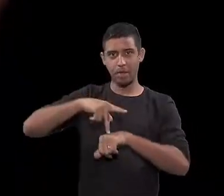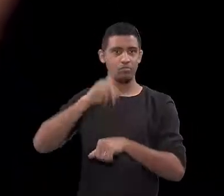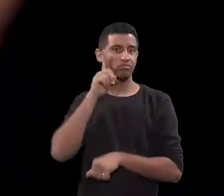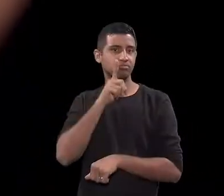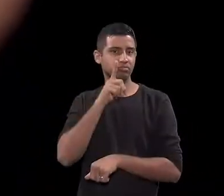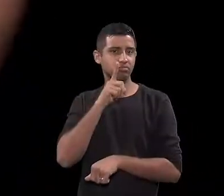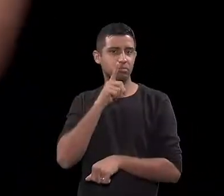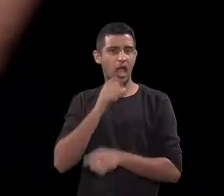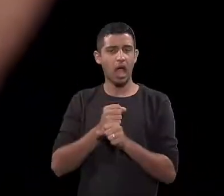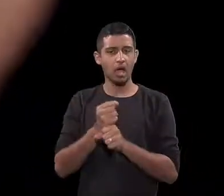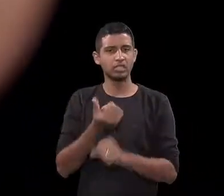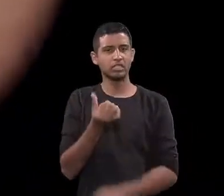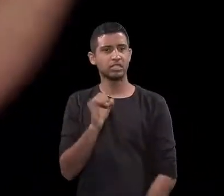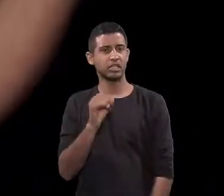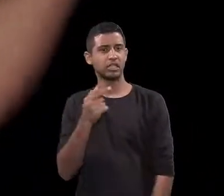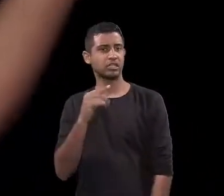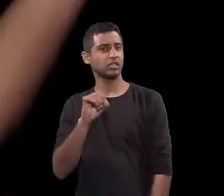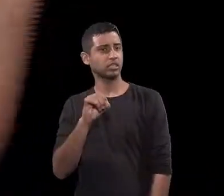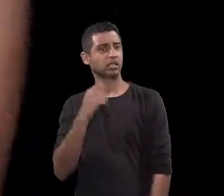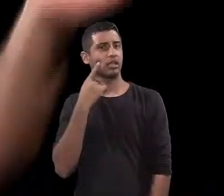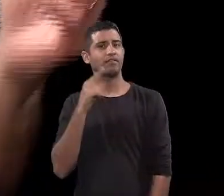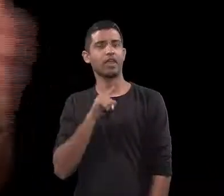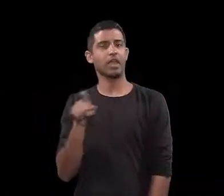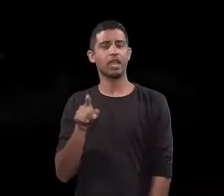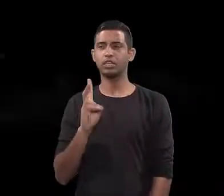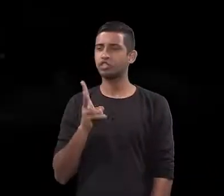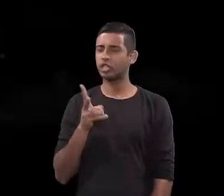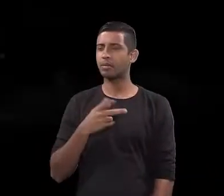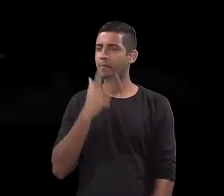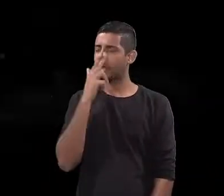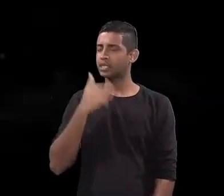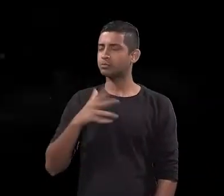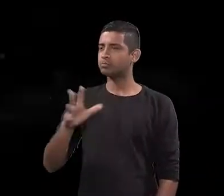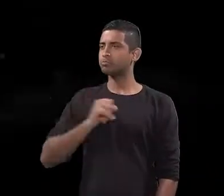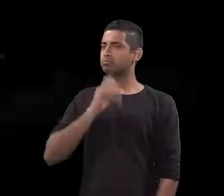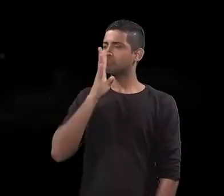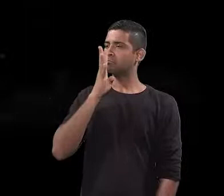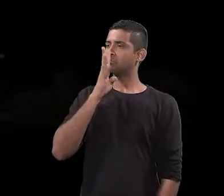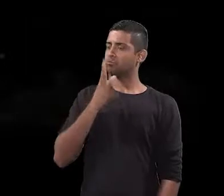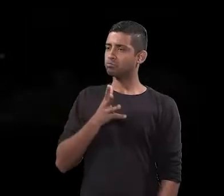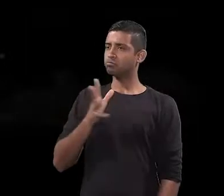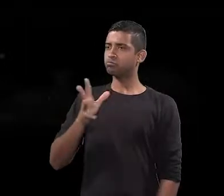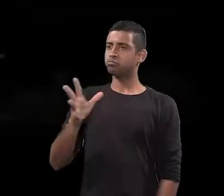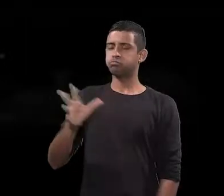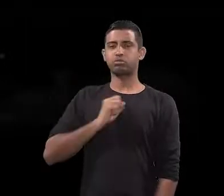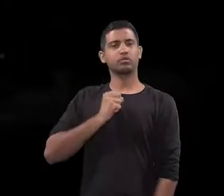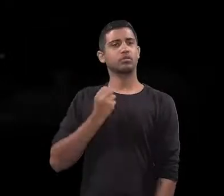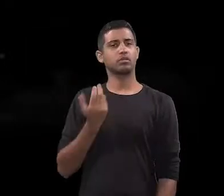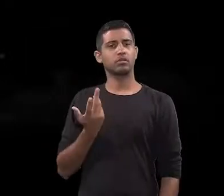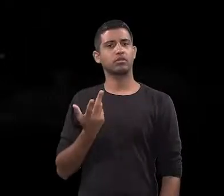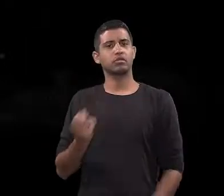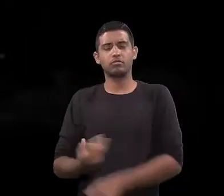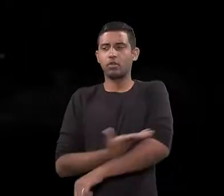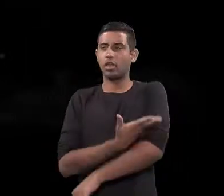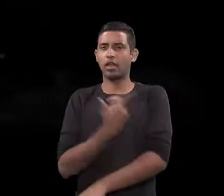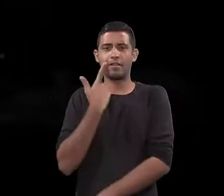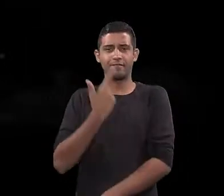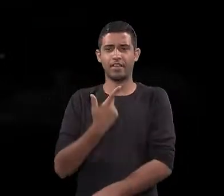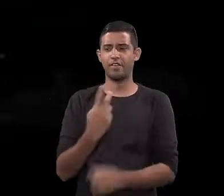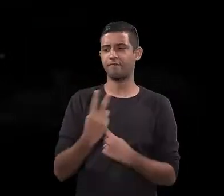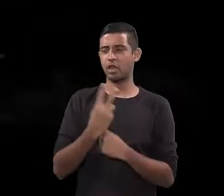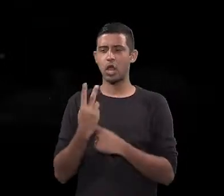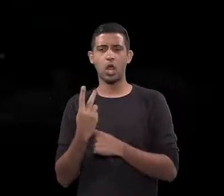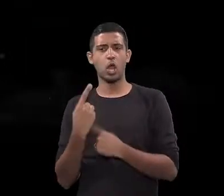dos Estados Unidos, dos anos 60, 70, mesmo nesse tempo de jovem, já era uma inspiração para nossas lutas. A questão